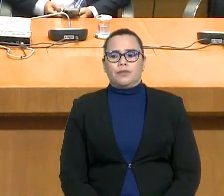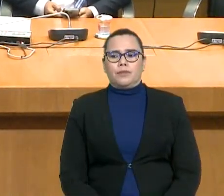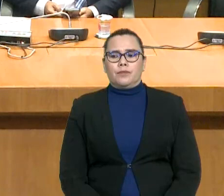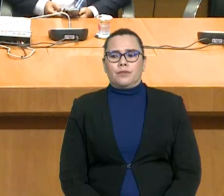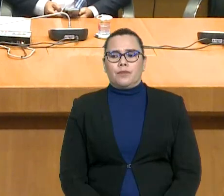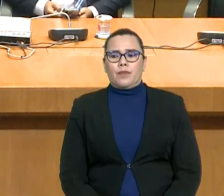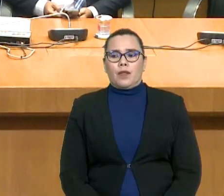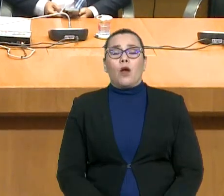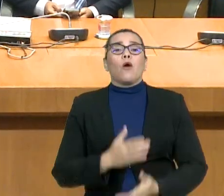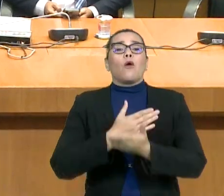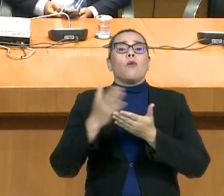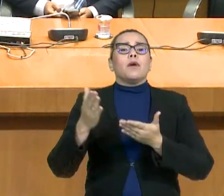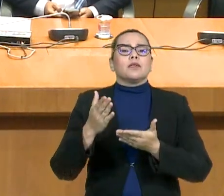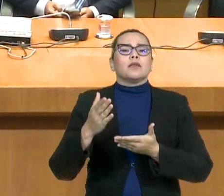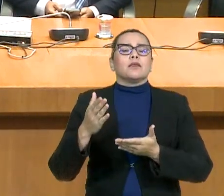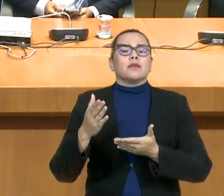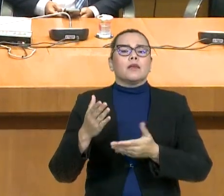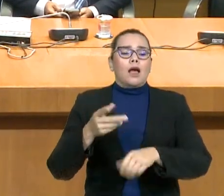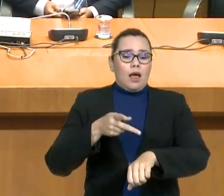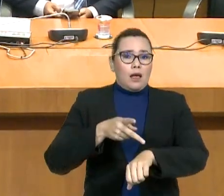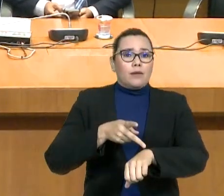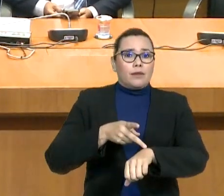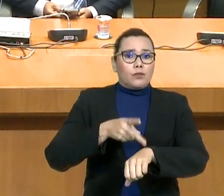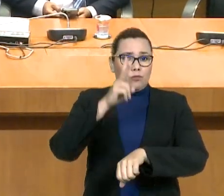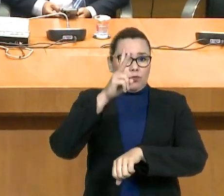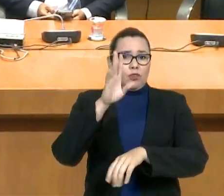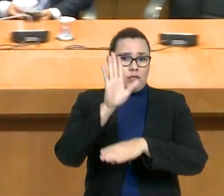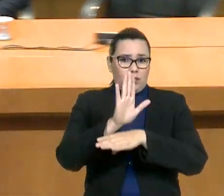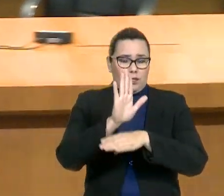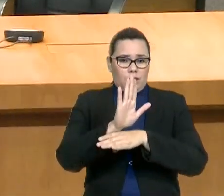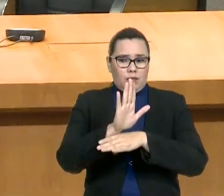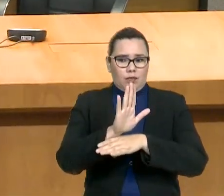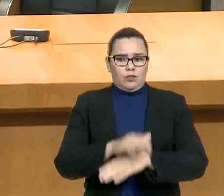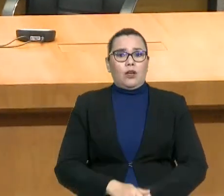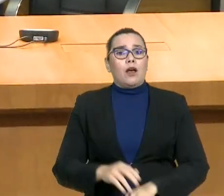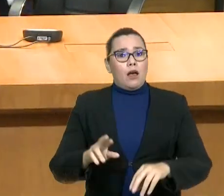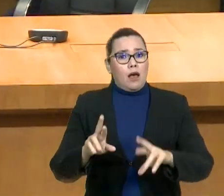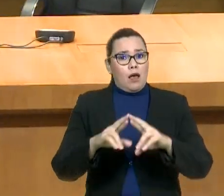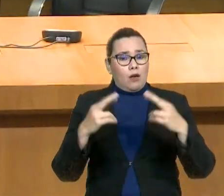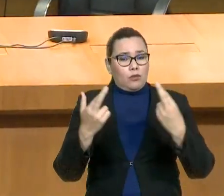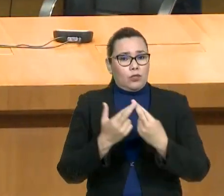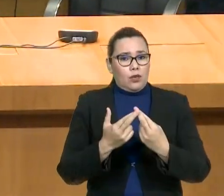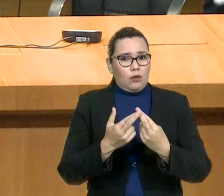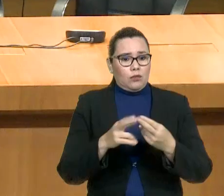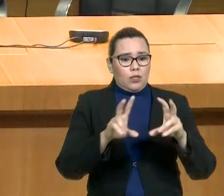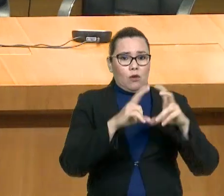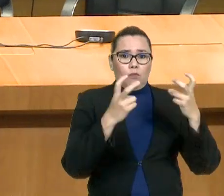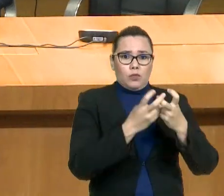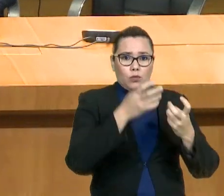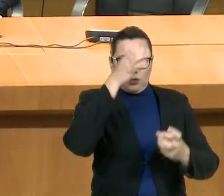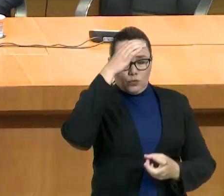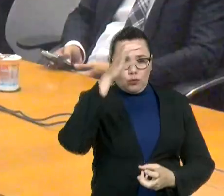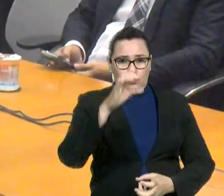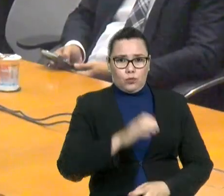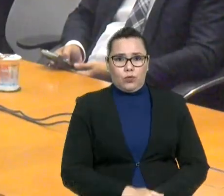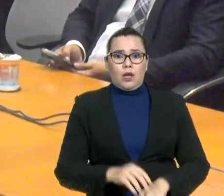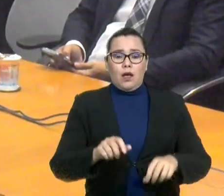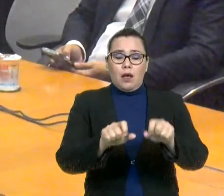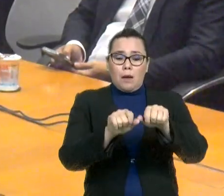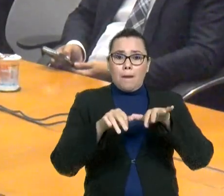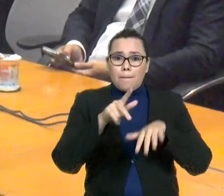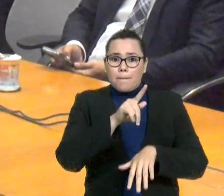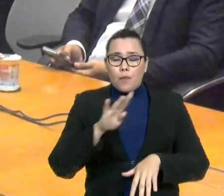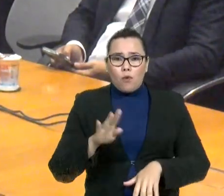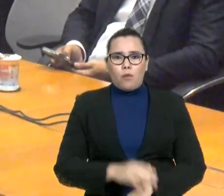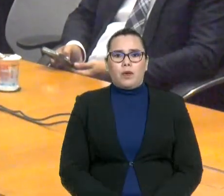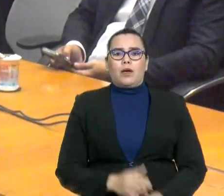Às 14 horas, não é isso, deputado Zé Inácio? Então, só reiterando, reunião da Comissão de Cultura, uma audiência pública para tratar da lei